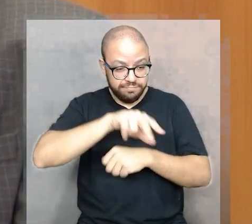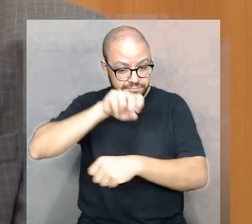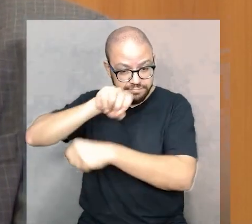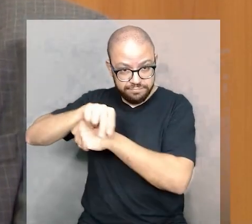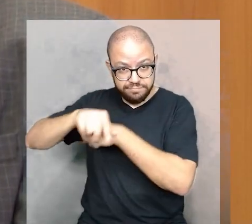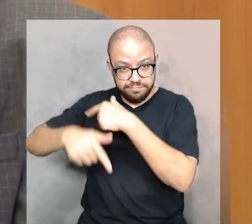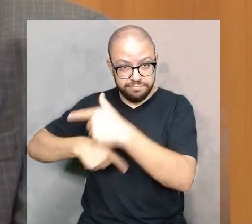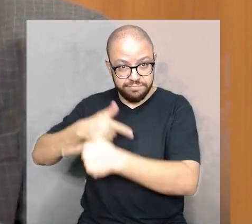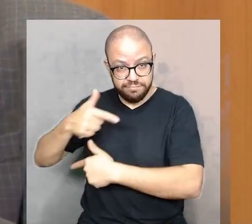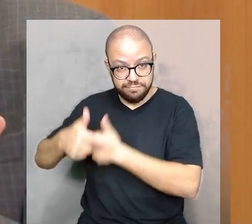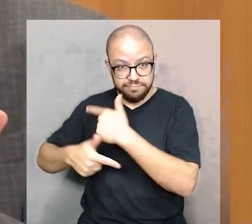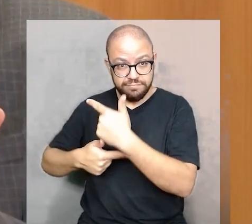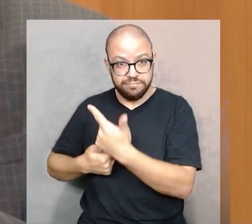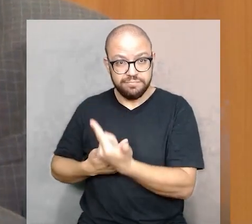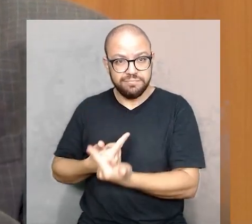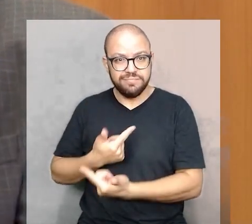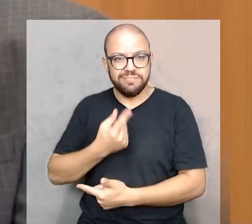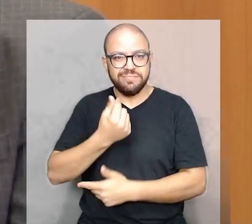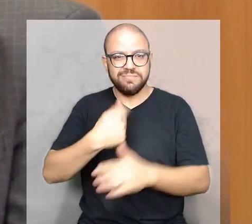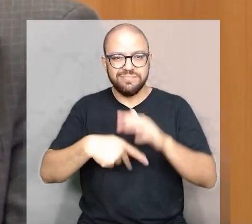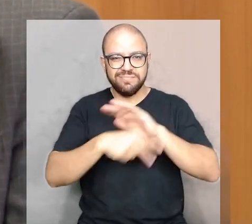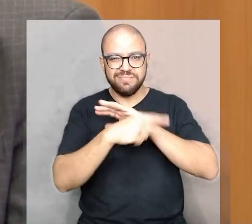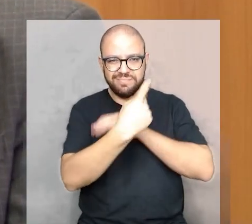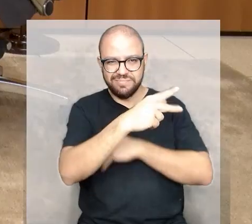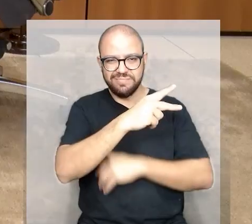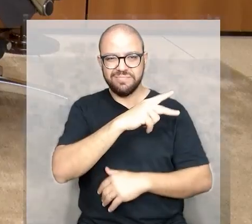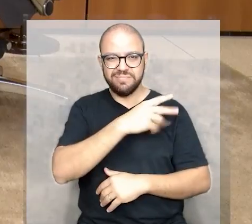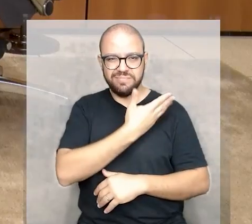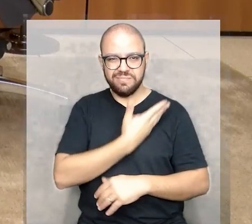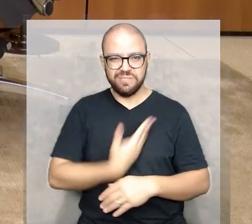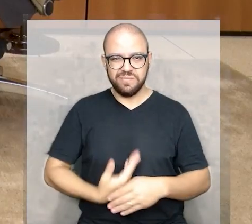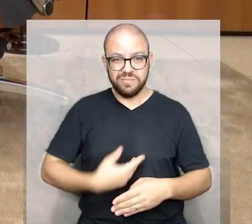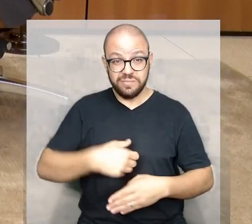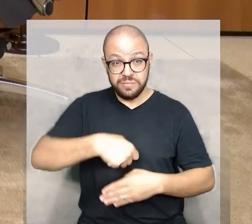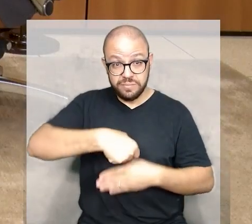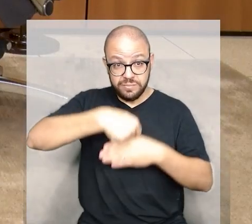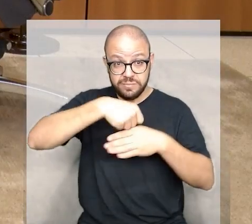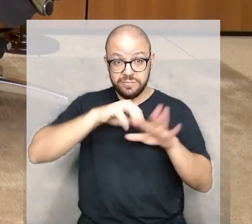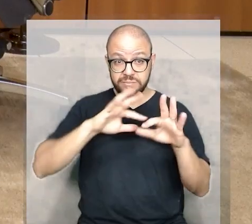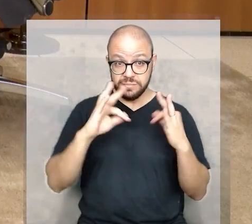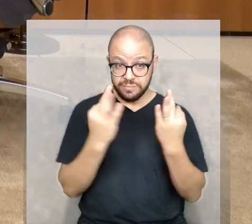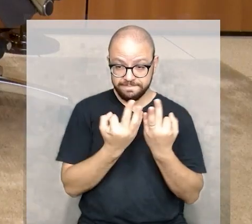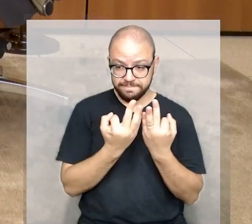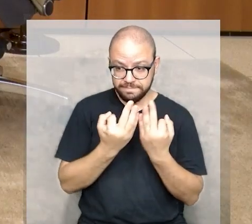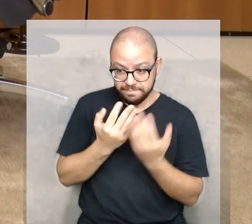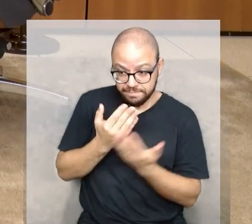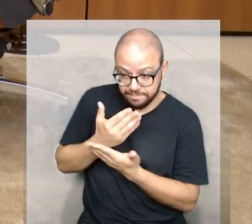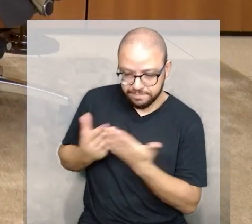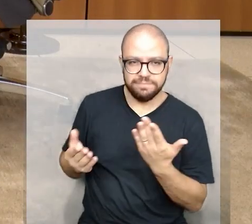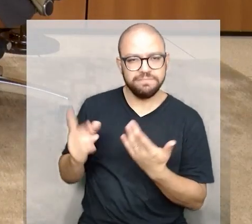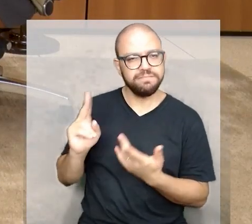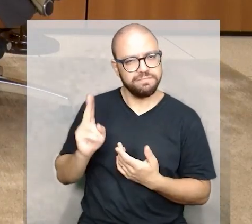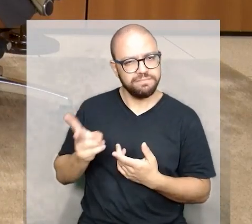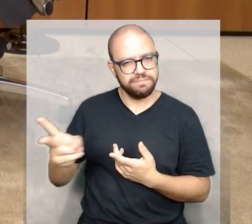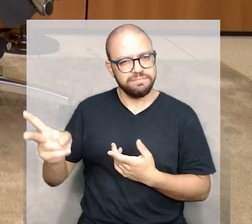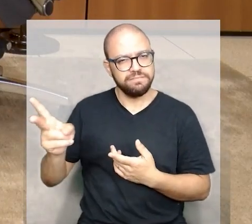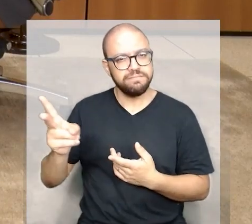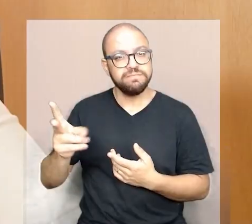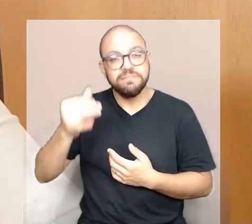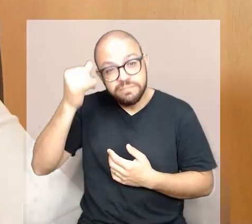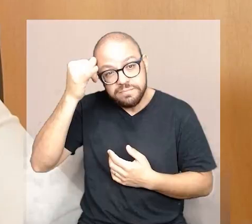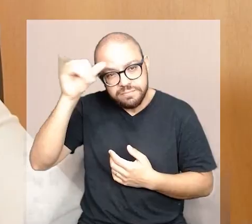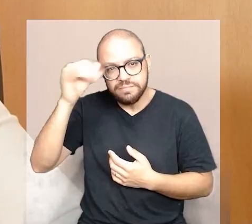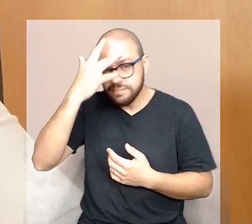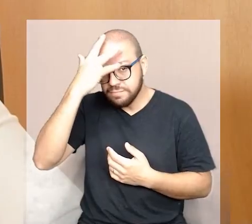é contratado e que recebe Bolsa Família, ele não perde o Bolsa Família. Então, isso foi uma forma de evitar a